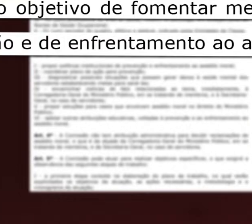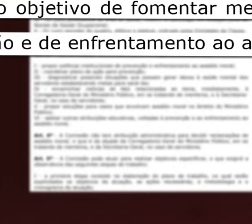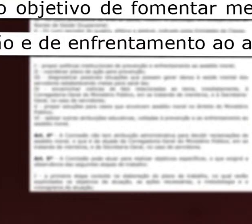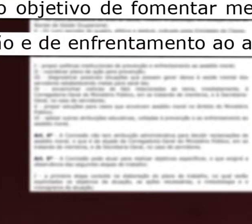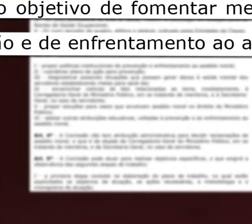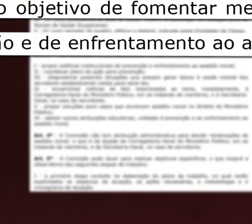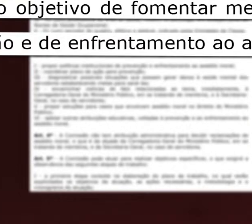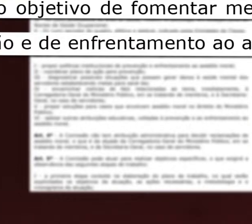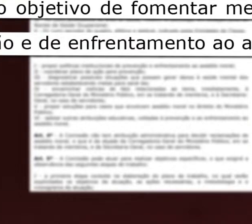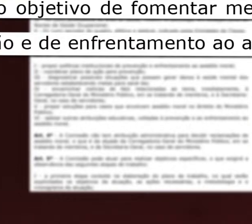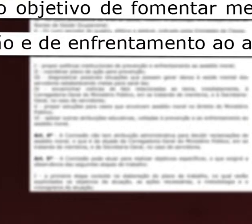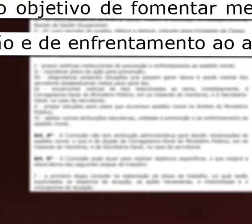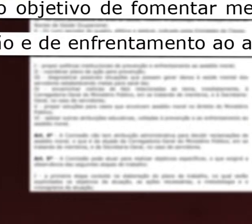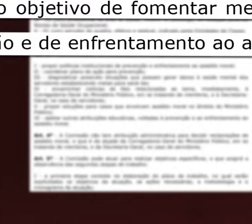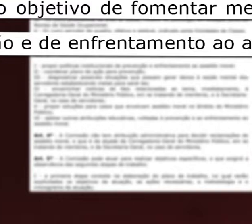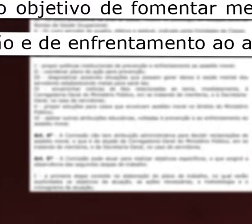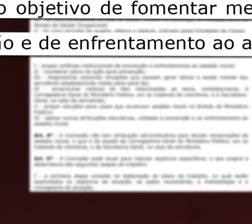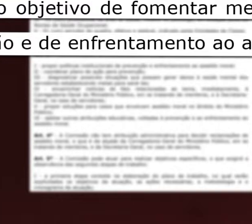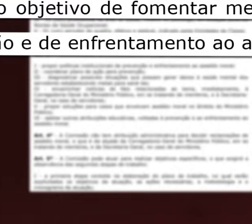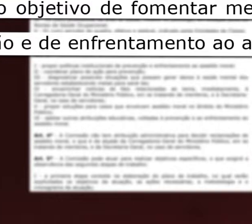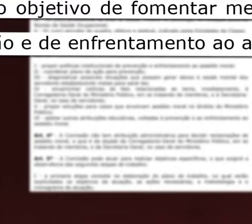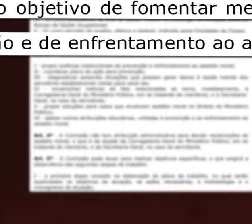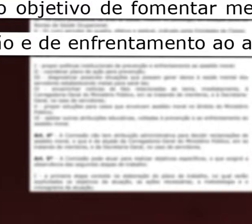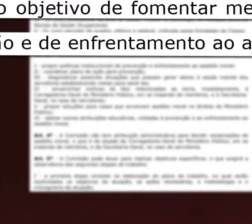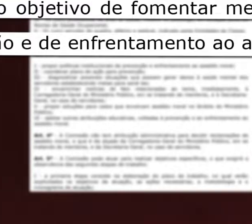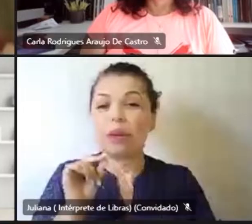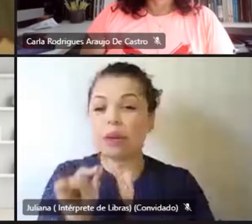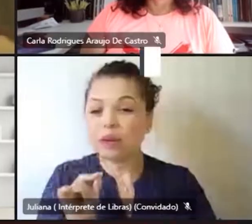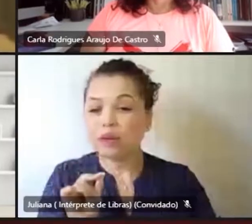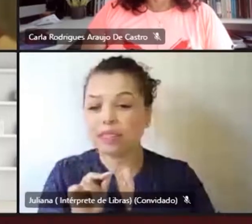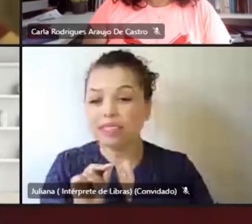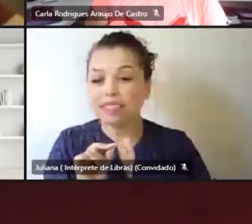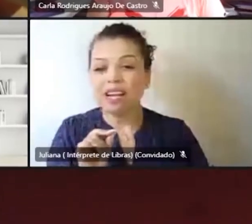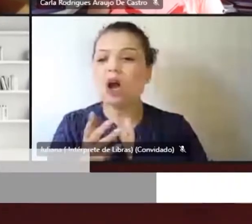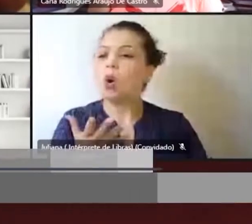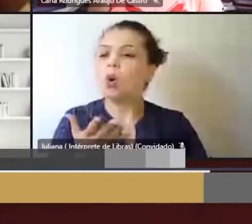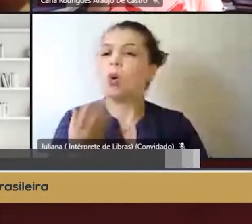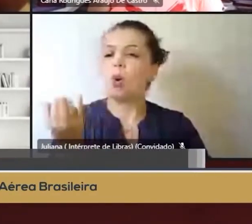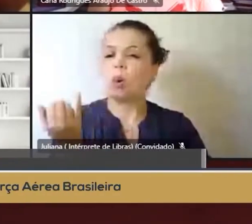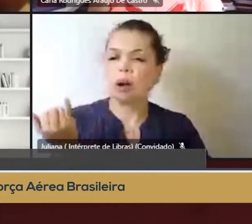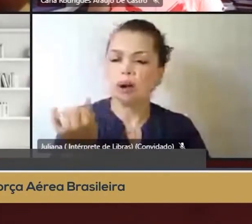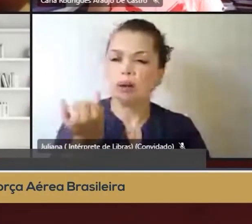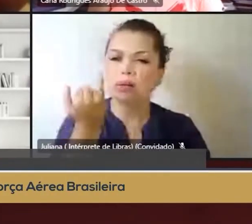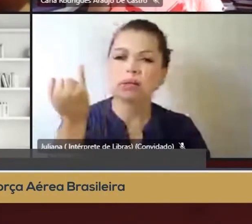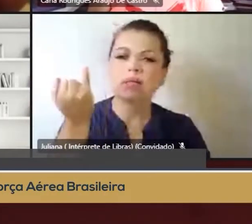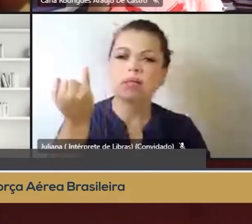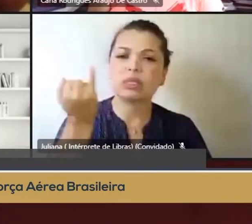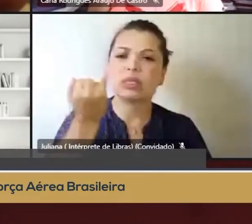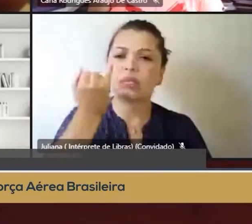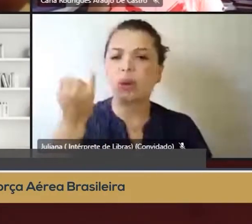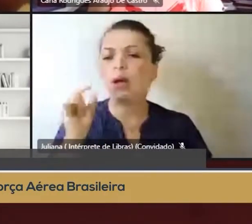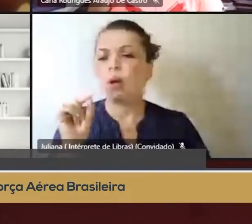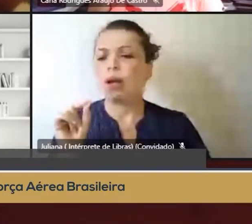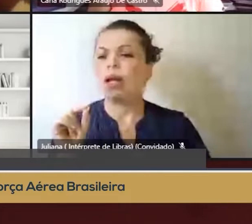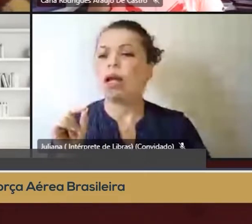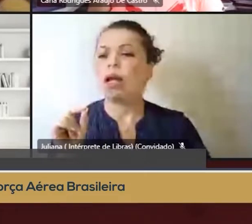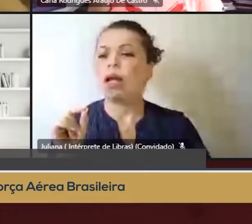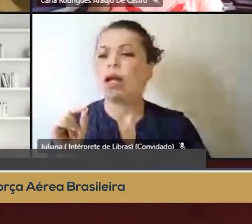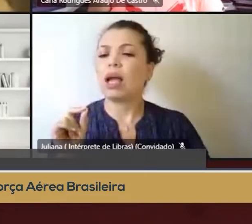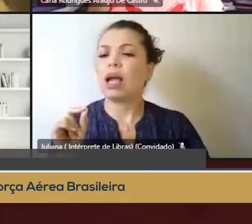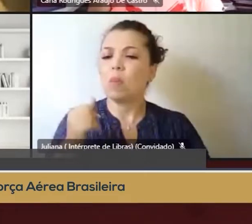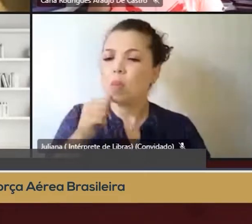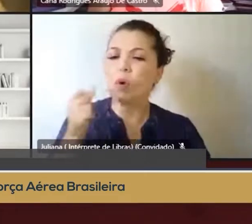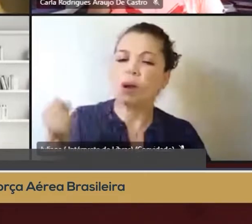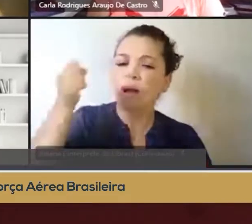no estado do Rio de Janeiro também nós temos legislações a esse respeito. Como é importante a presença das mulheres em